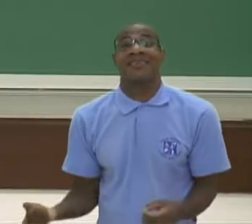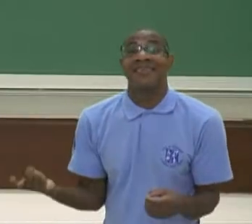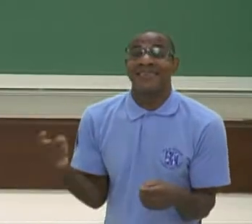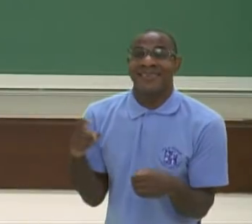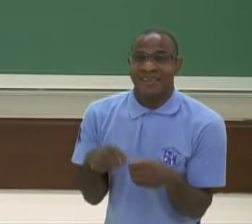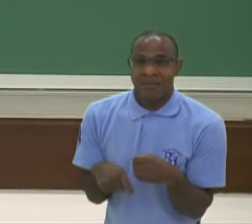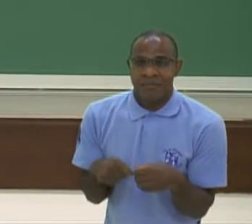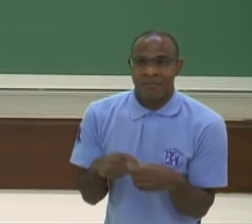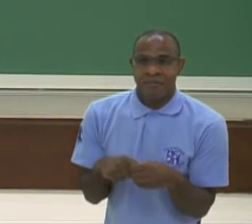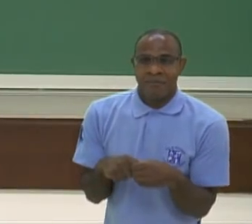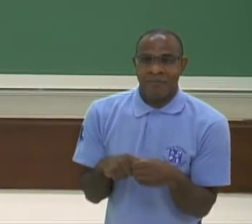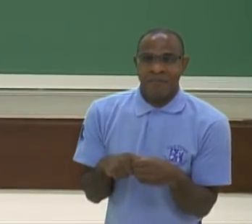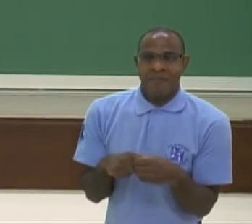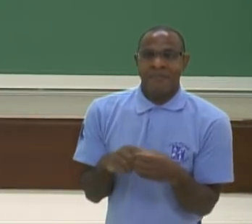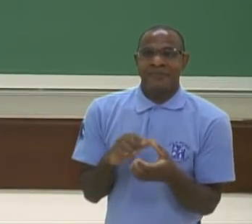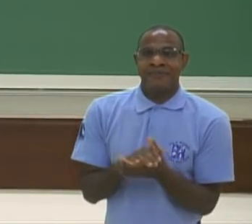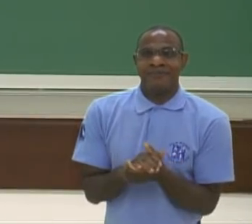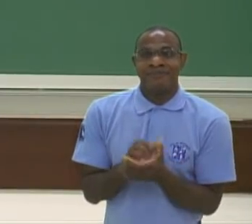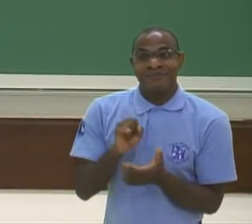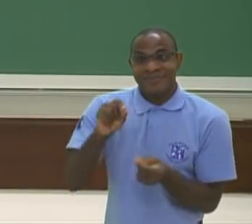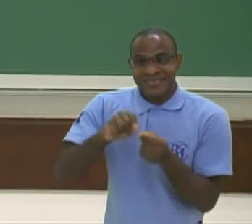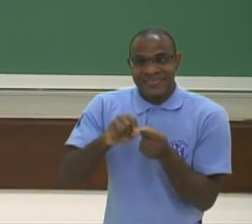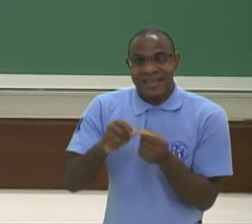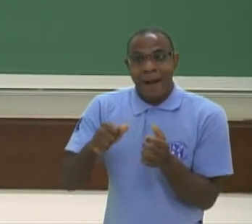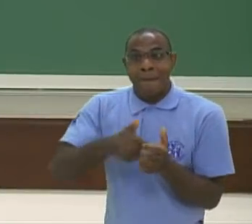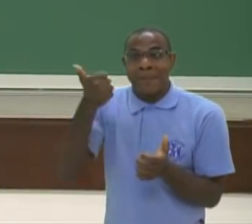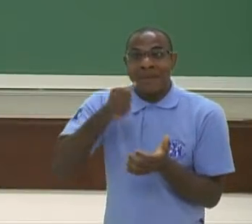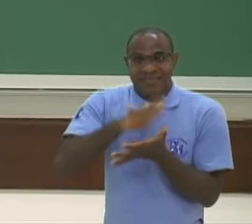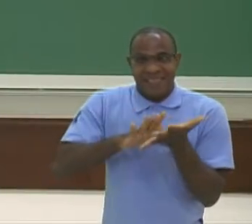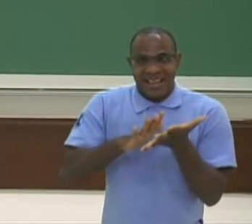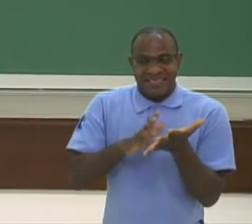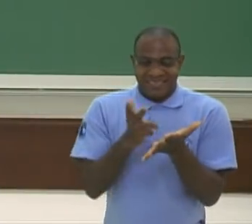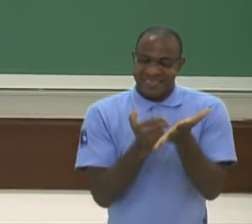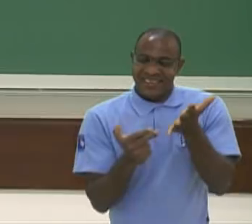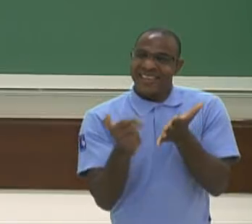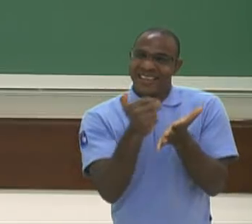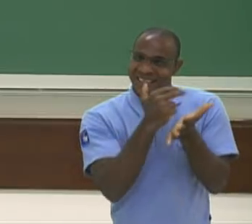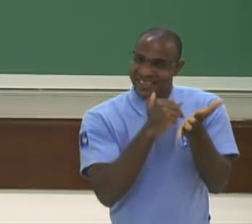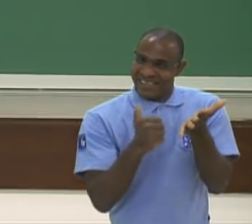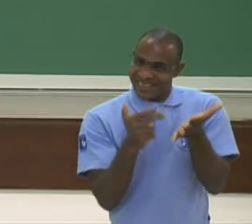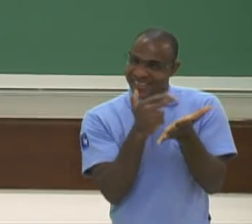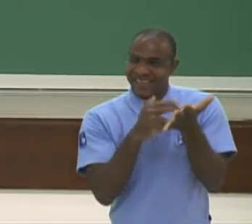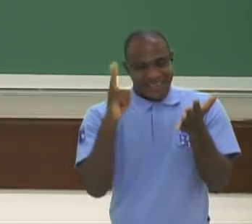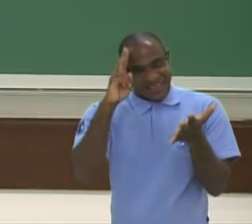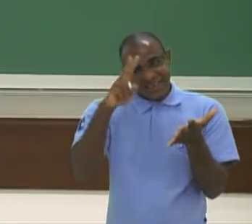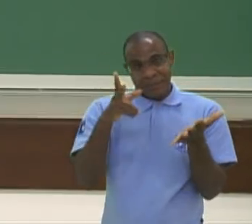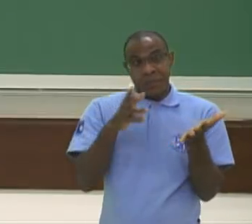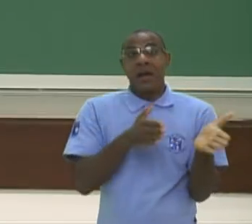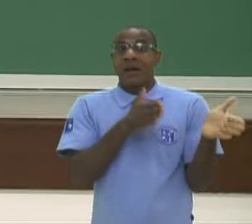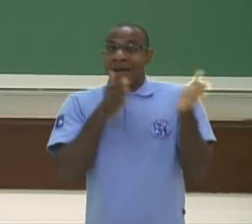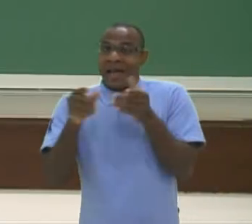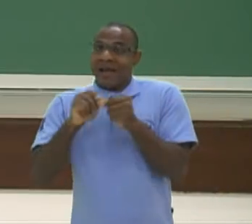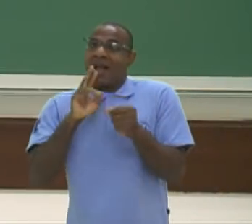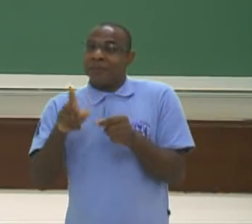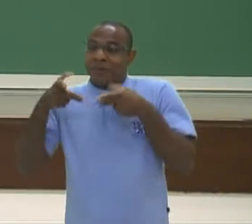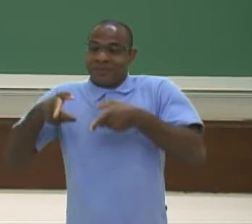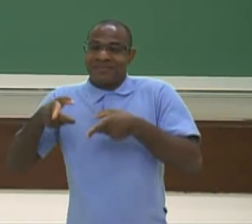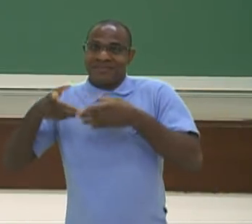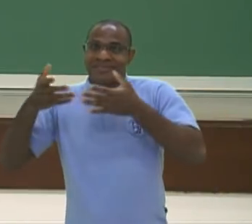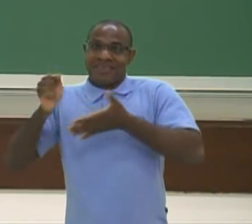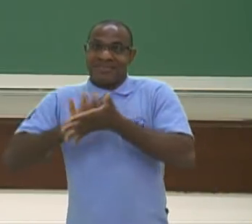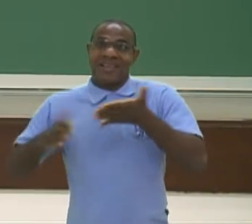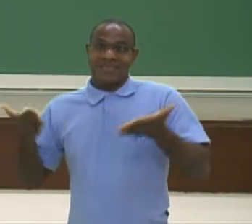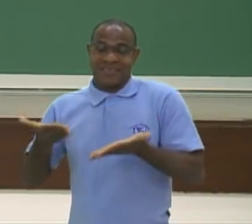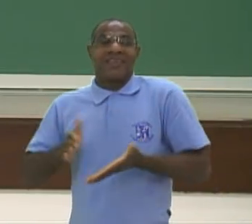Voltamos! E se você tinha feito aquela primeira atividade, foi moleza. Agora, se você não fez, você teve que pensar um pouquinho. A